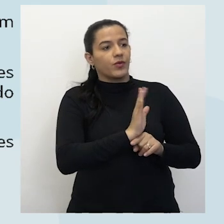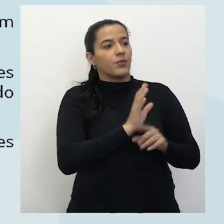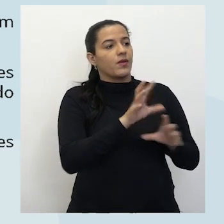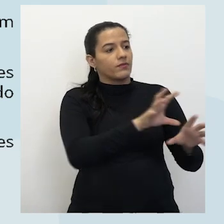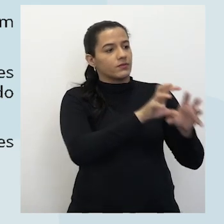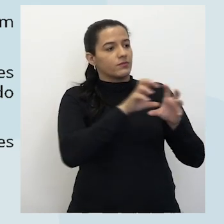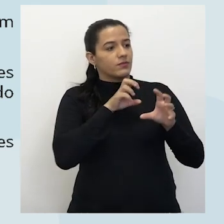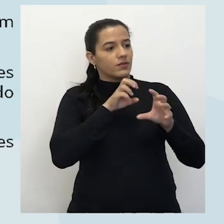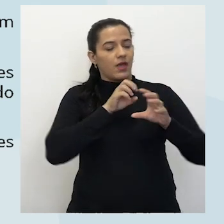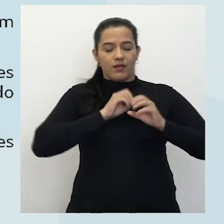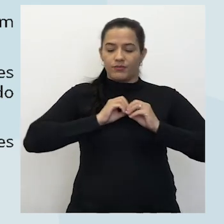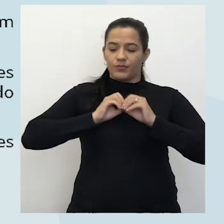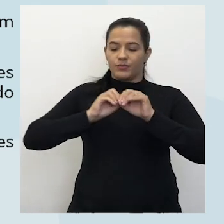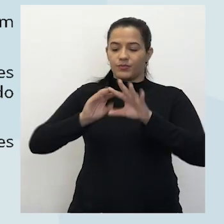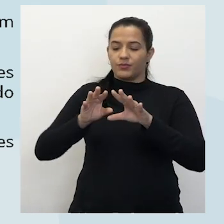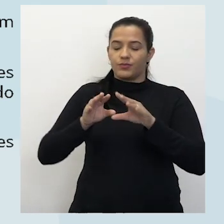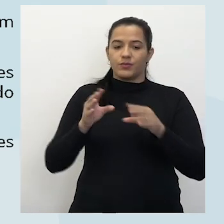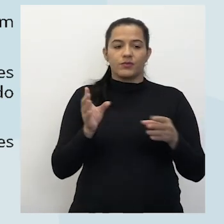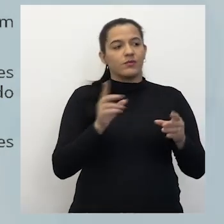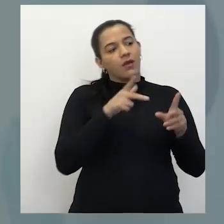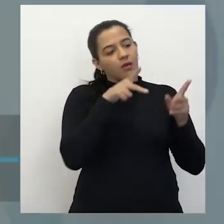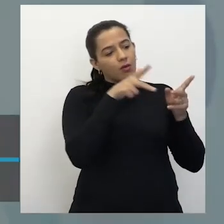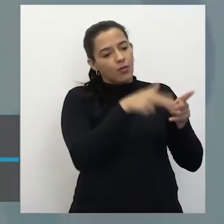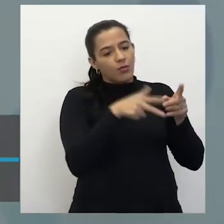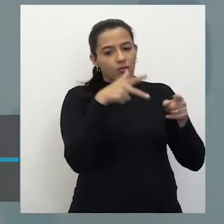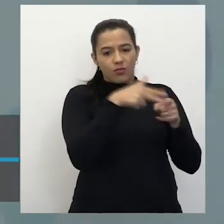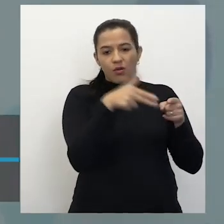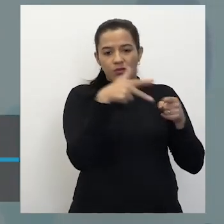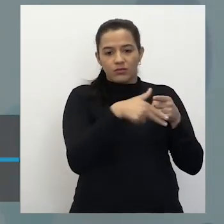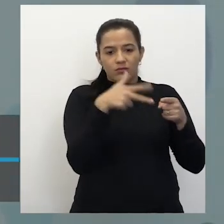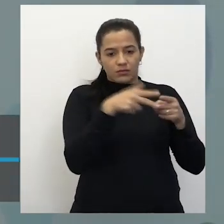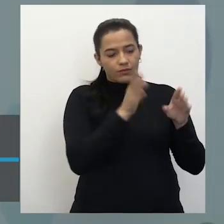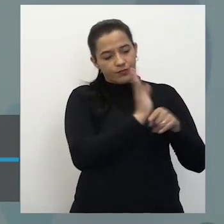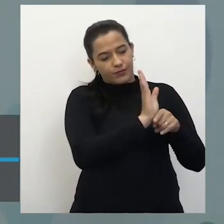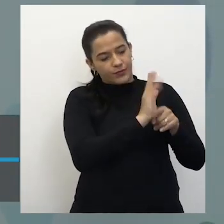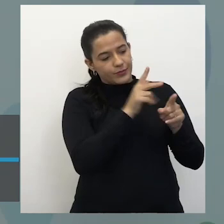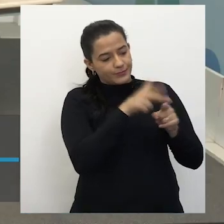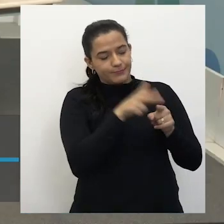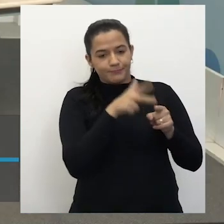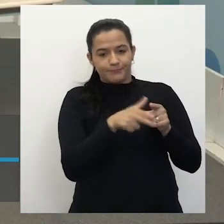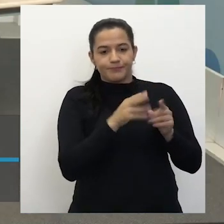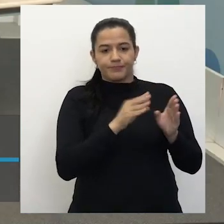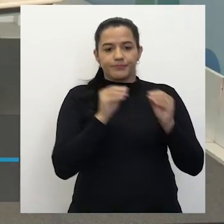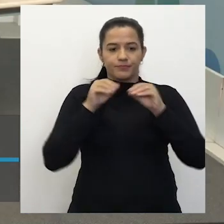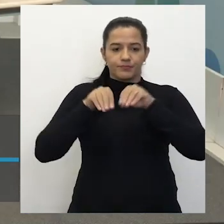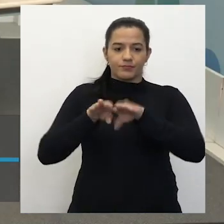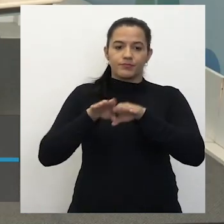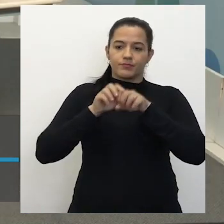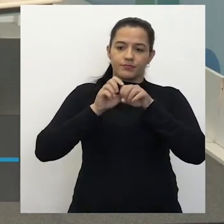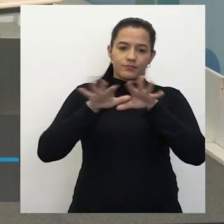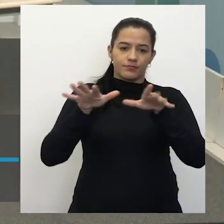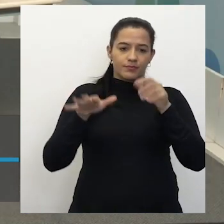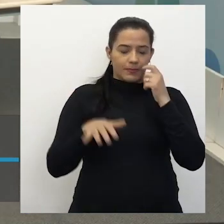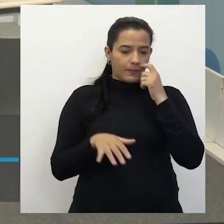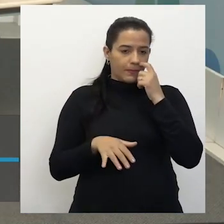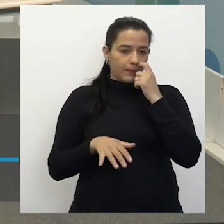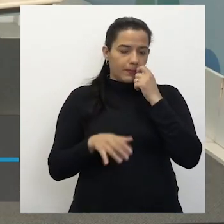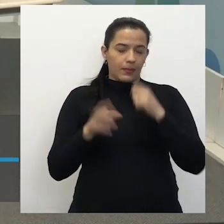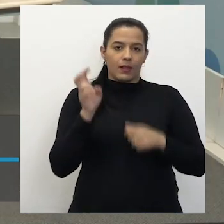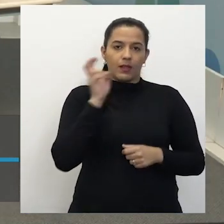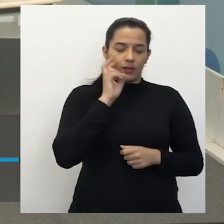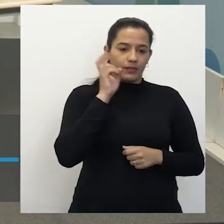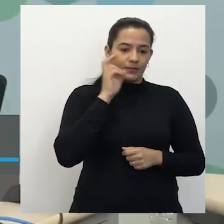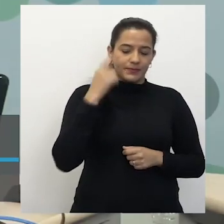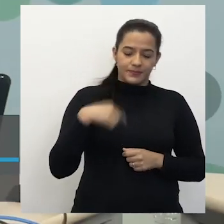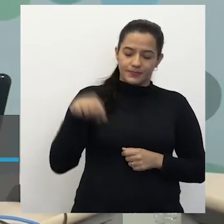o seu próprio trailer, né? Para divulgar um filme. Né? Então, aí, um trailer. Você lembra da aula de quinta passada, Mauro, que a gente